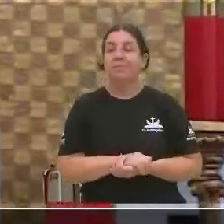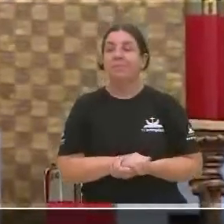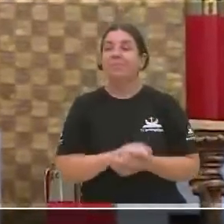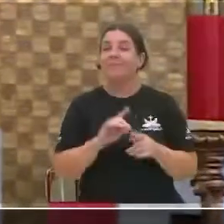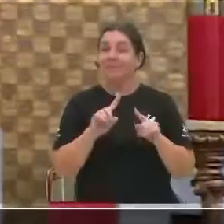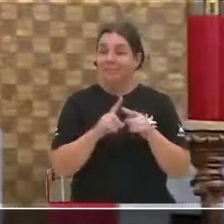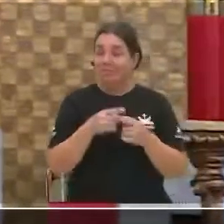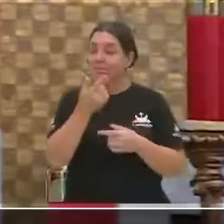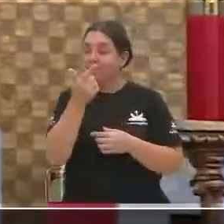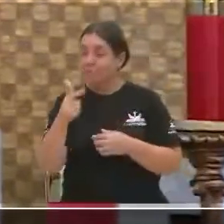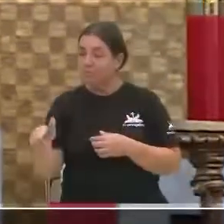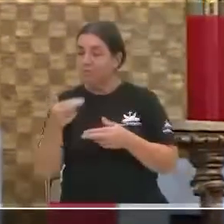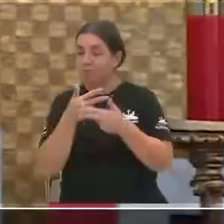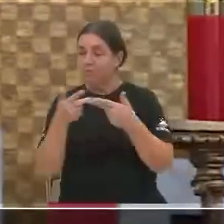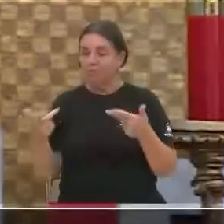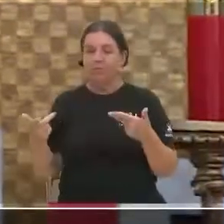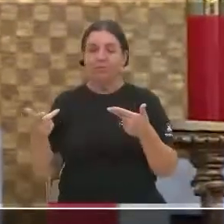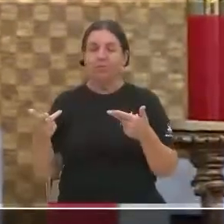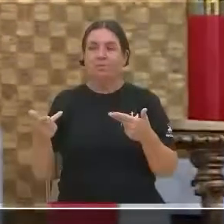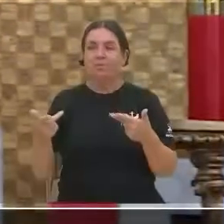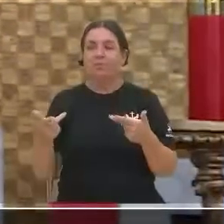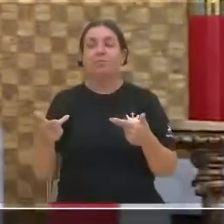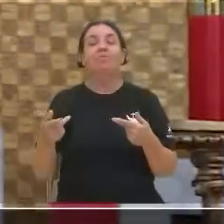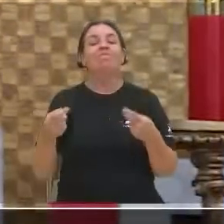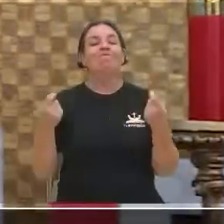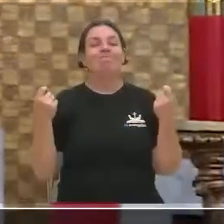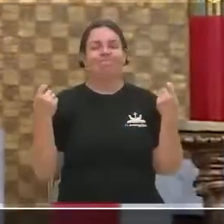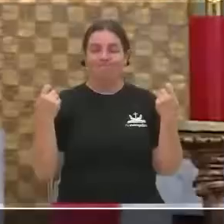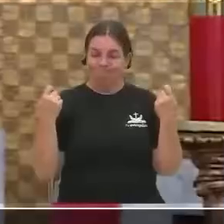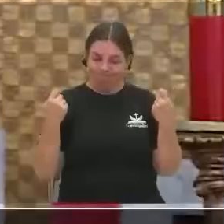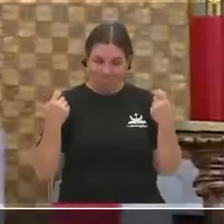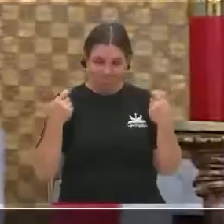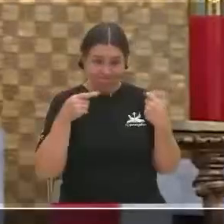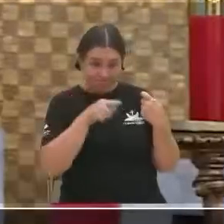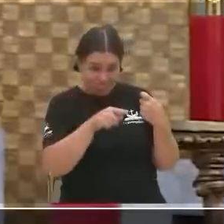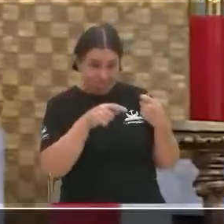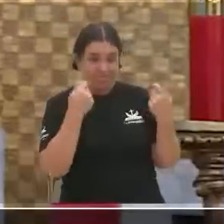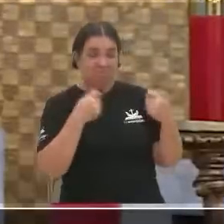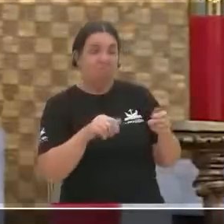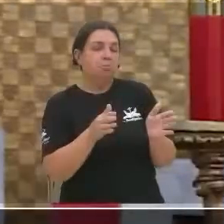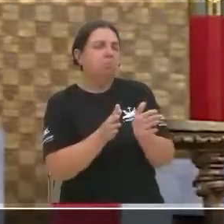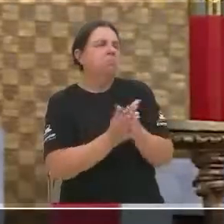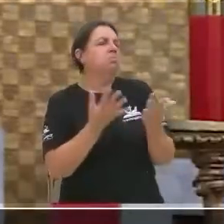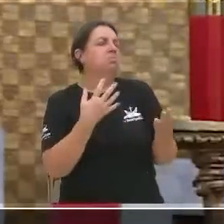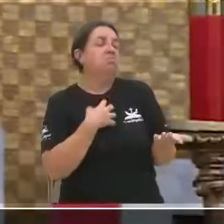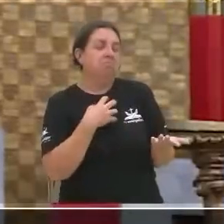mas outras coisas deverão causar lhes Maravilhas